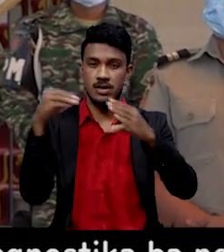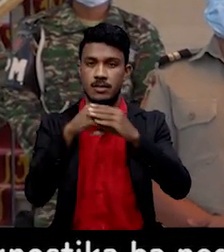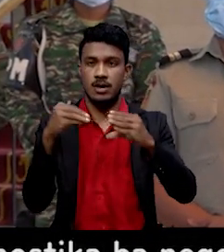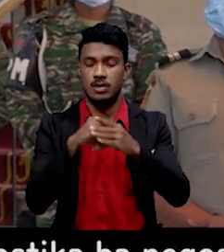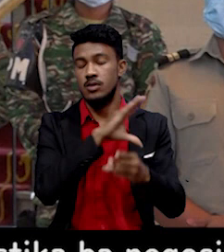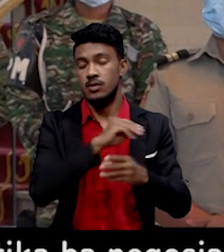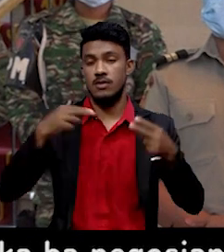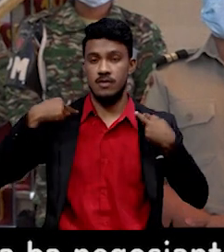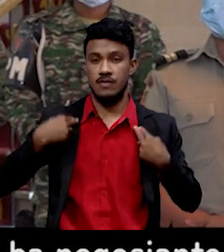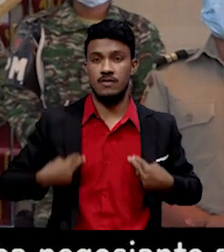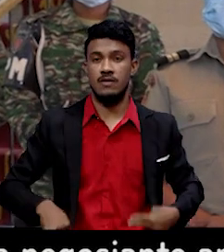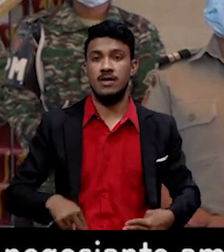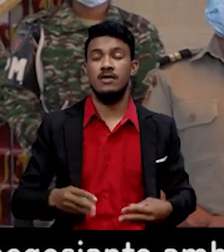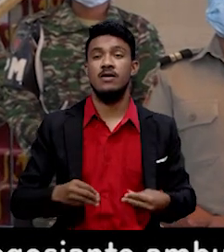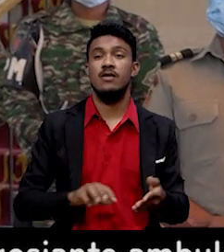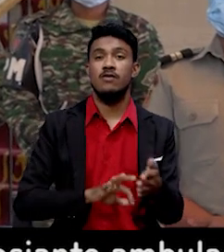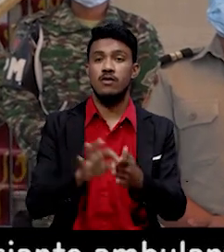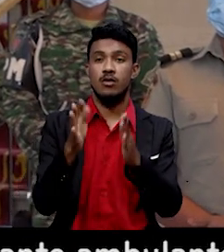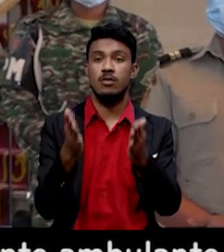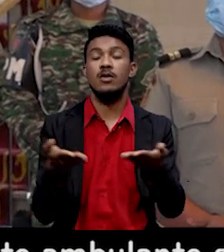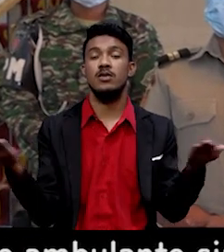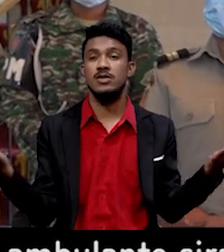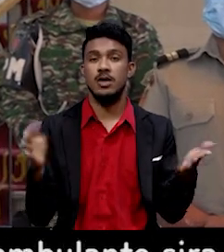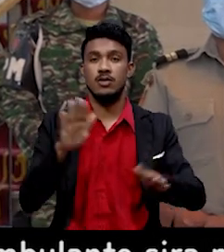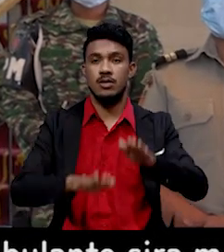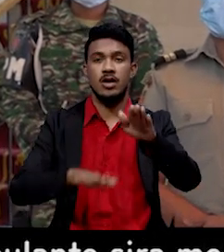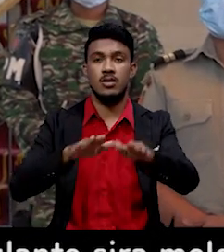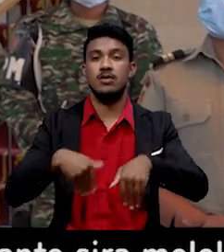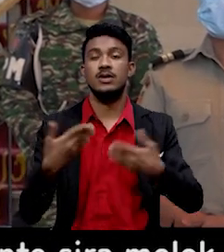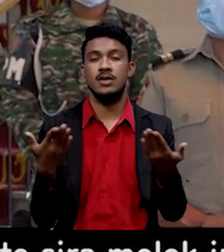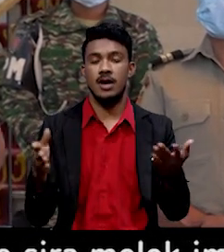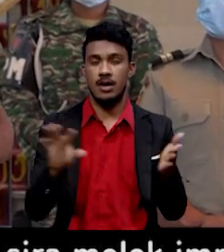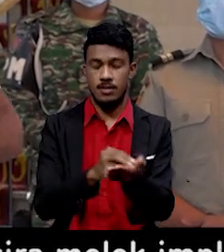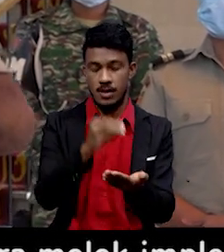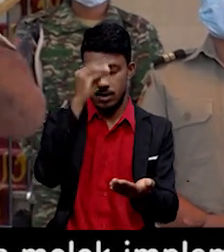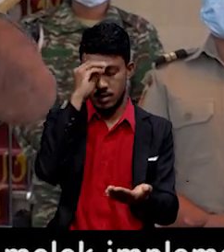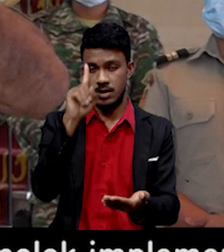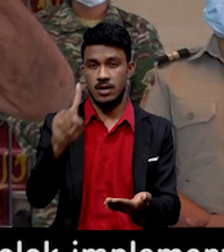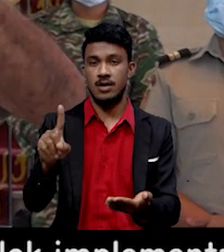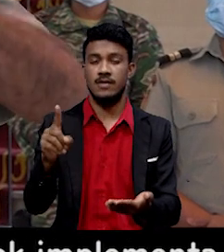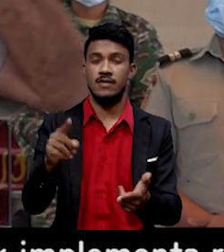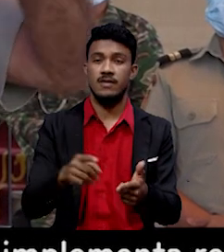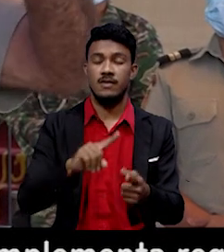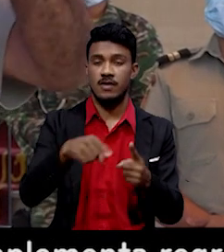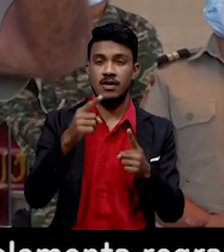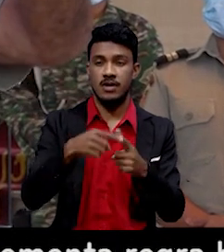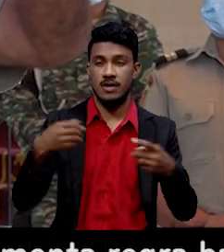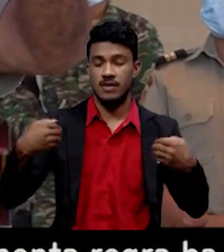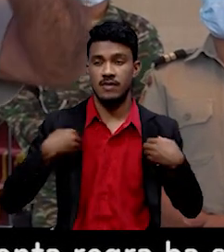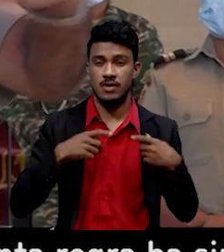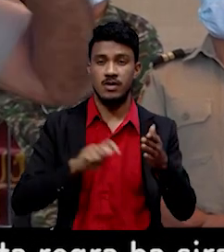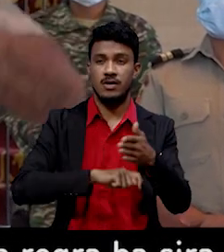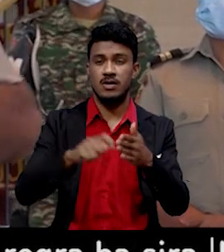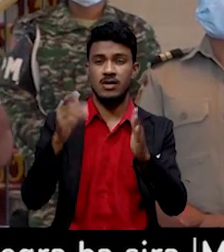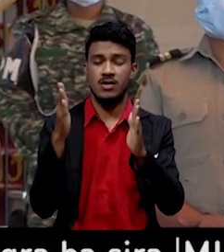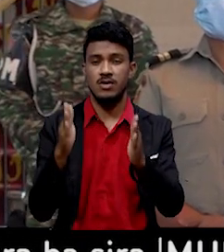nossa lá a tu forma o insa lá o insa né né foi aprendida né mas ida né quando liu na tamano fazer selo que da be treino be ansa liu o